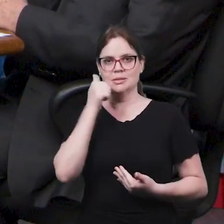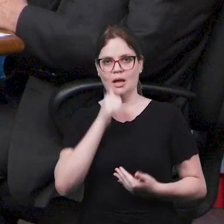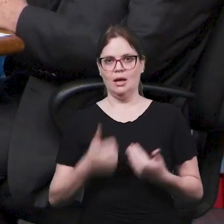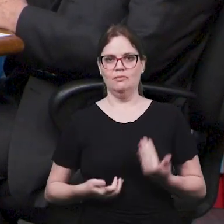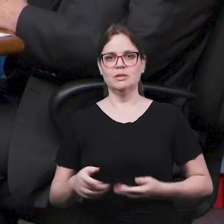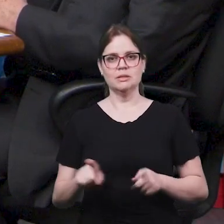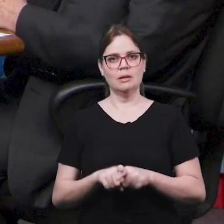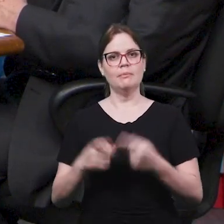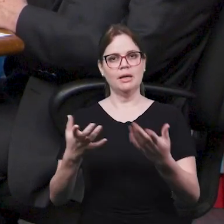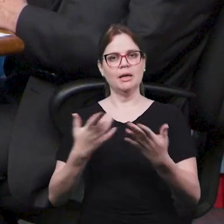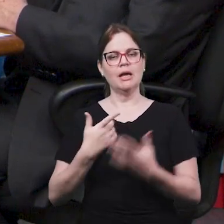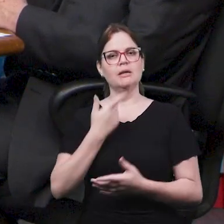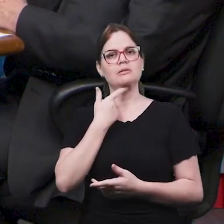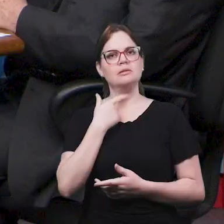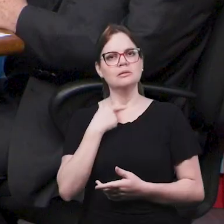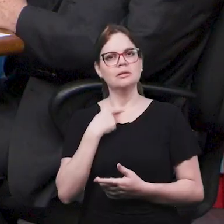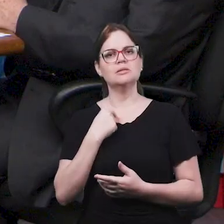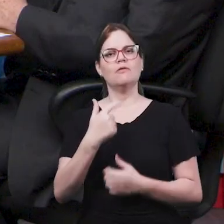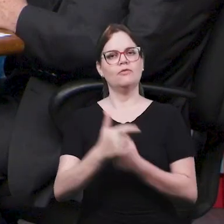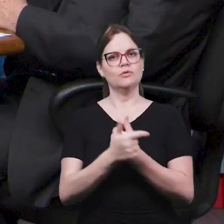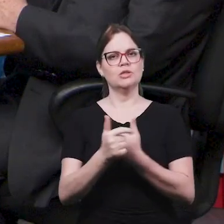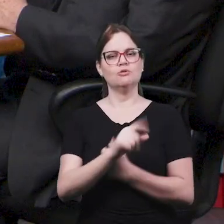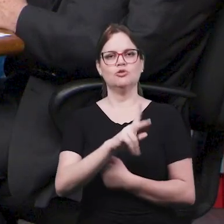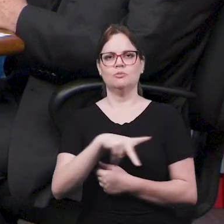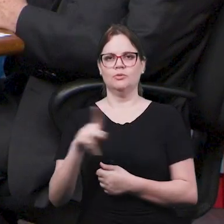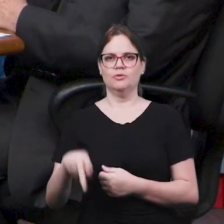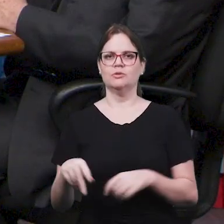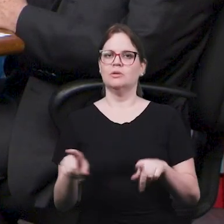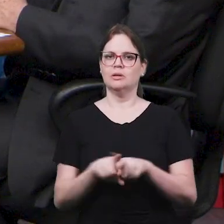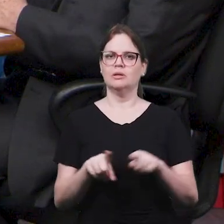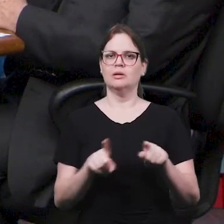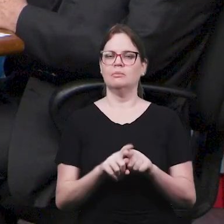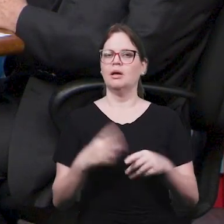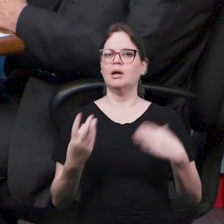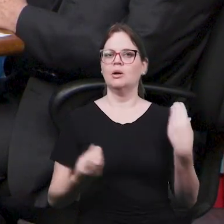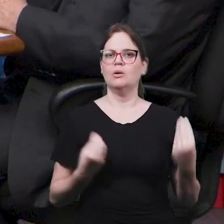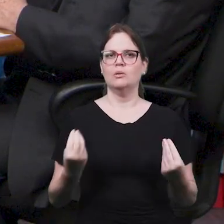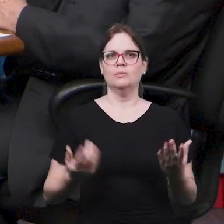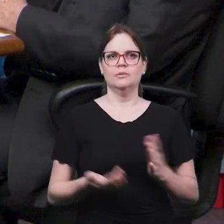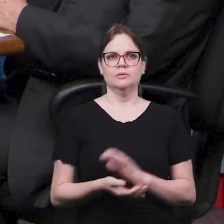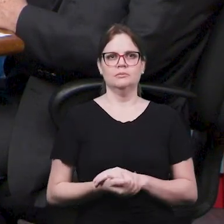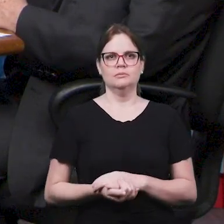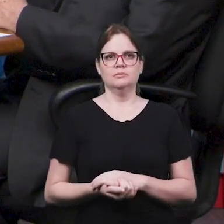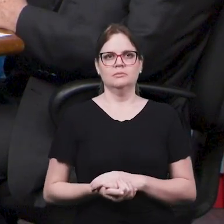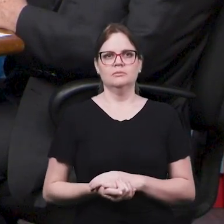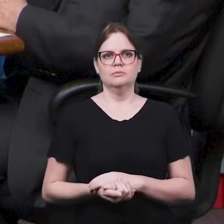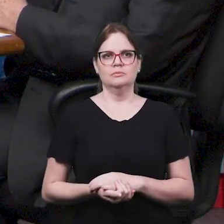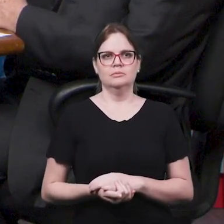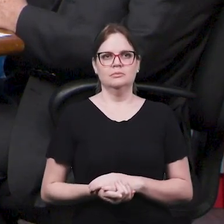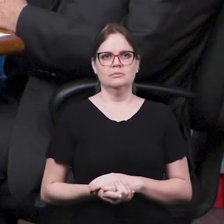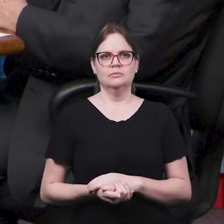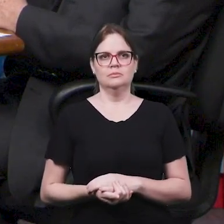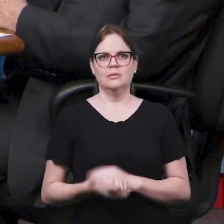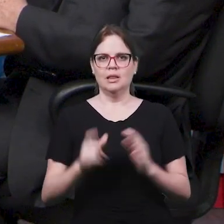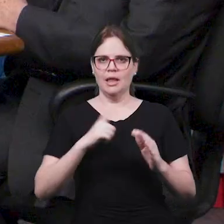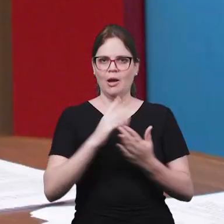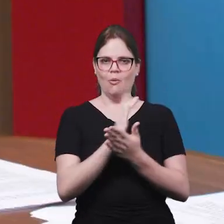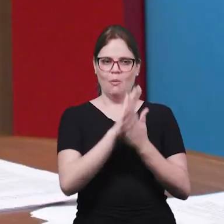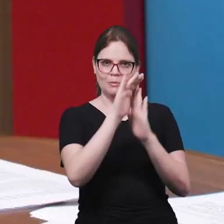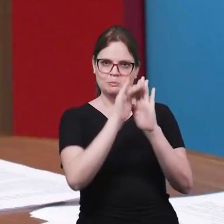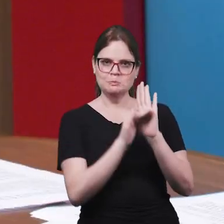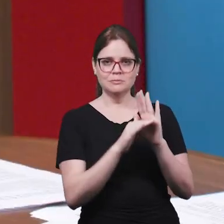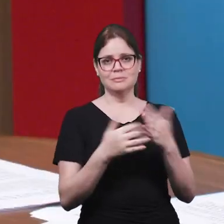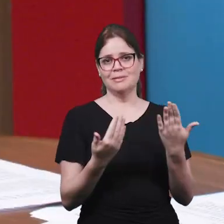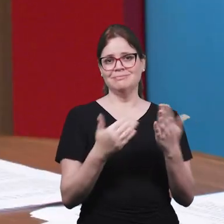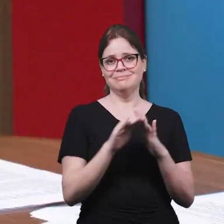ser professoras de classe de crianças, de intermediários e de adolescentes? Tem alguma receita para isso? Receita não, mas eu